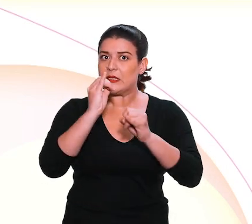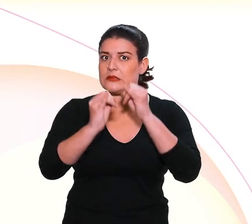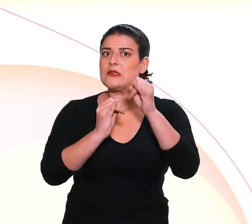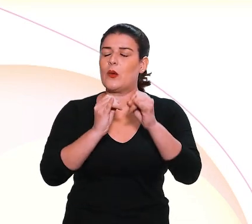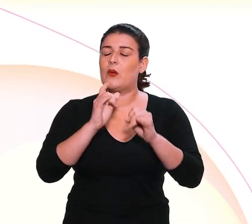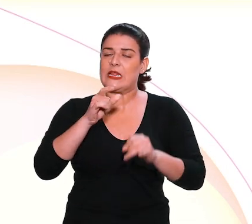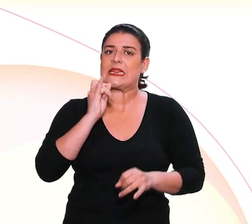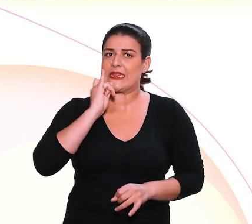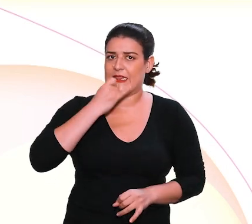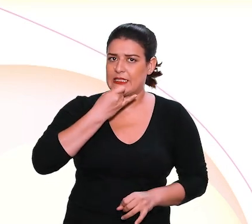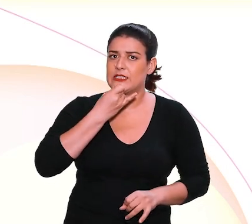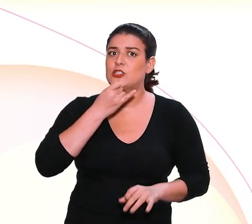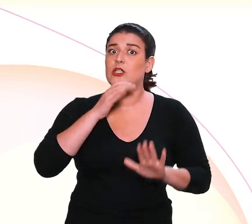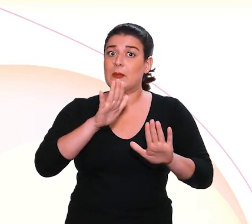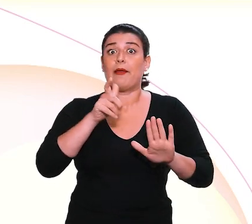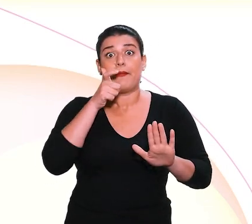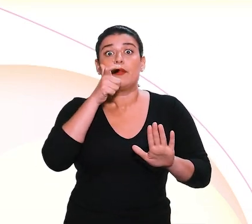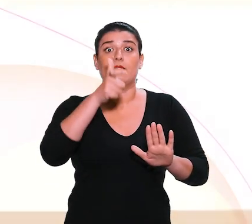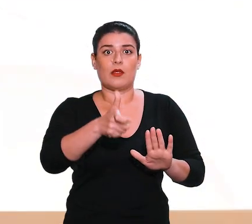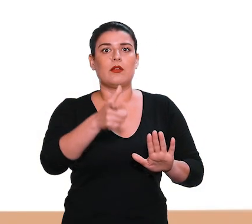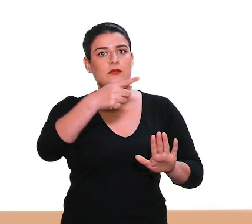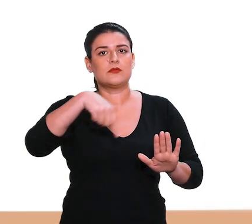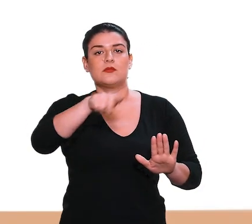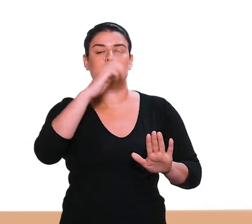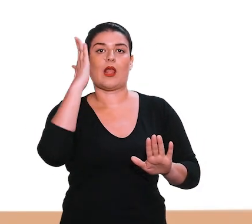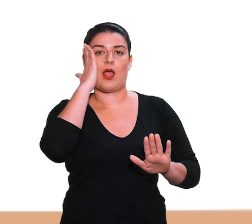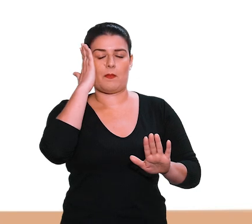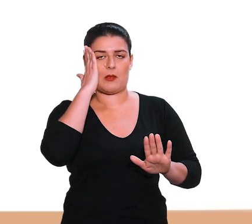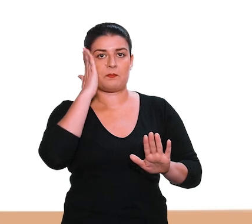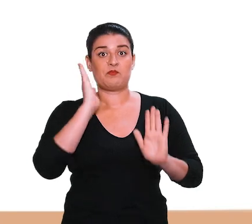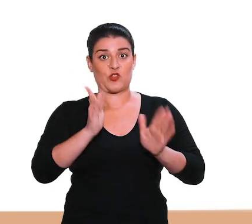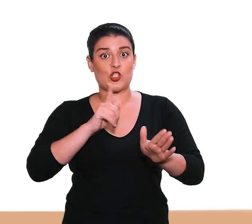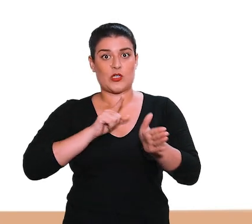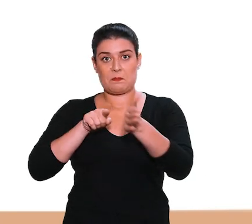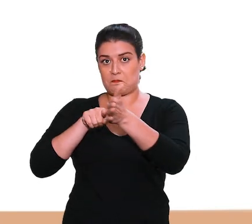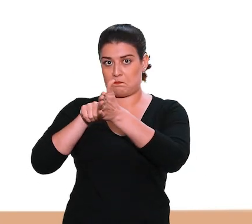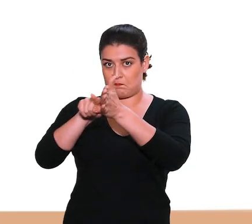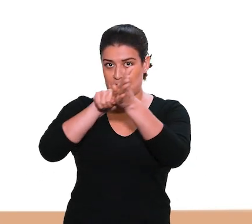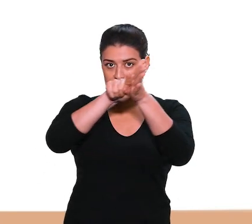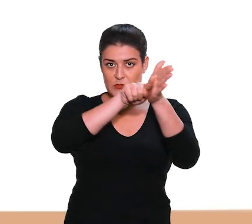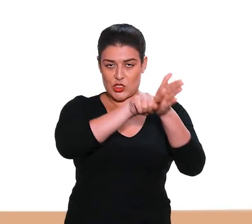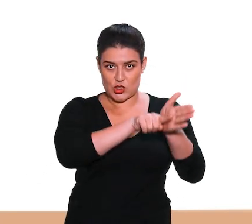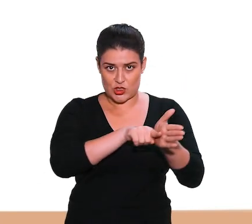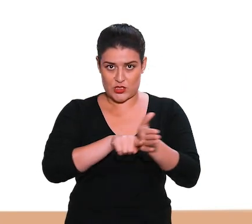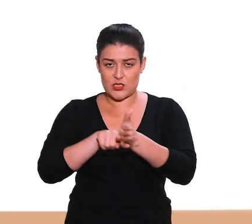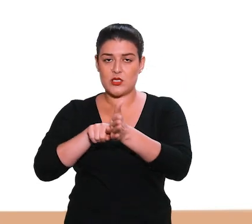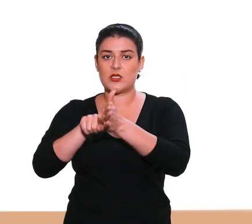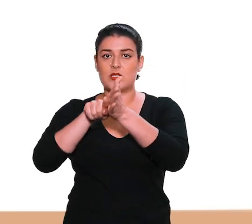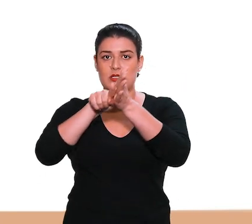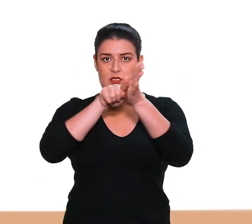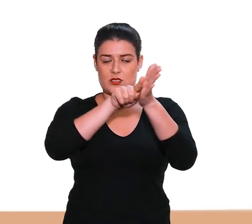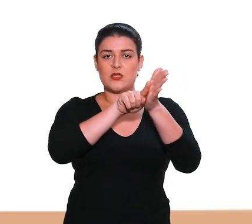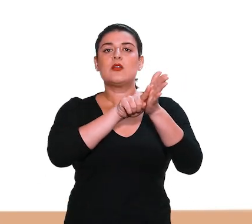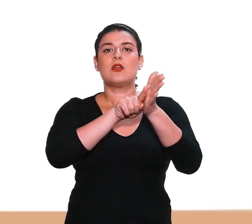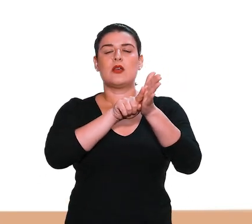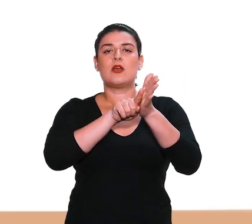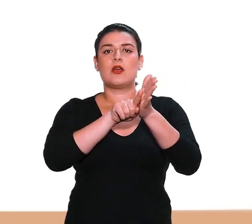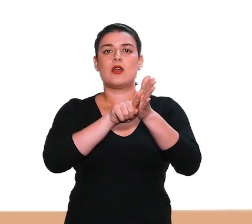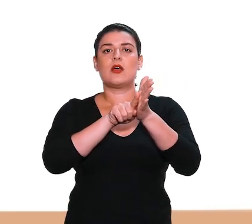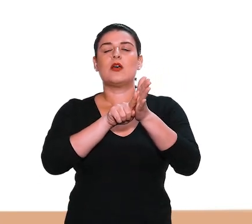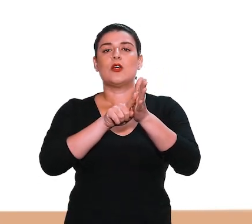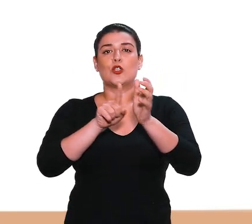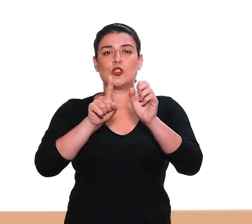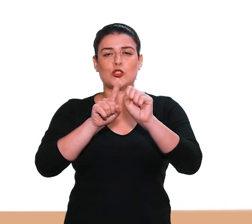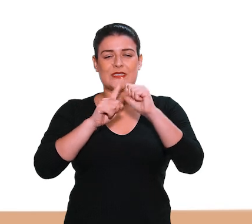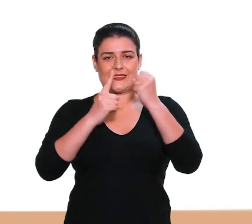triste que eu trago para vocês e interessante ao mesmo tempo. É uma pesquisa que foi feita pela Sociedade Brasileira de